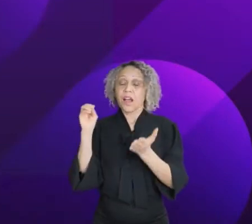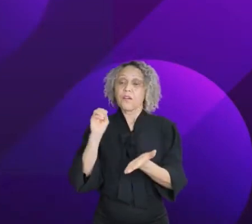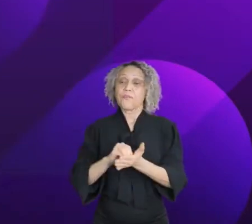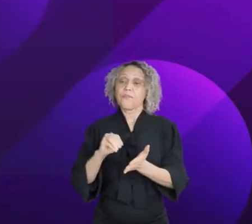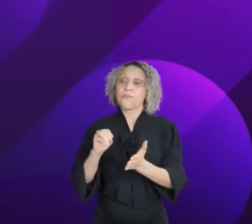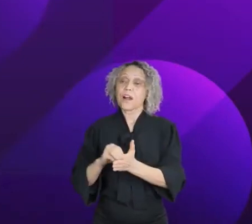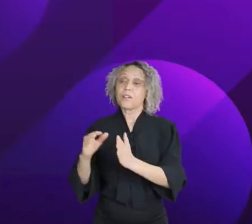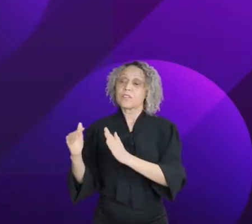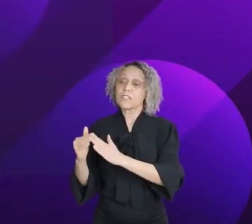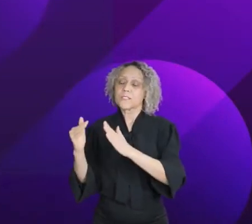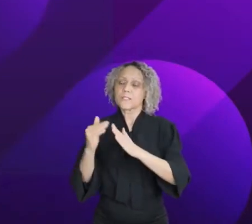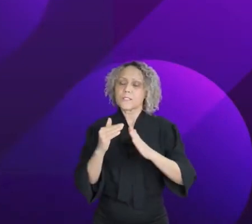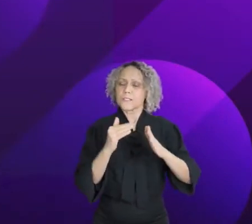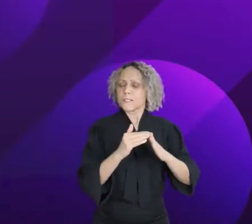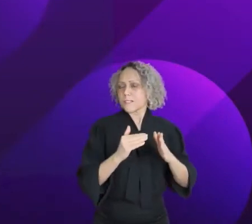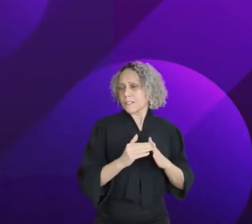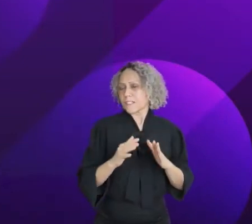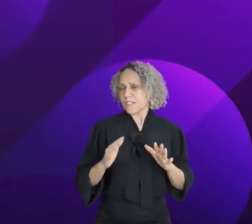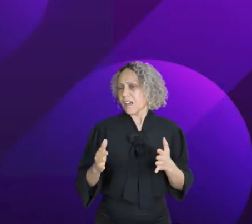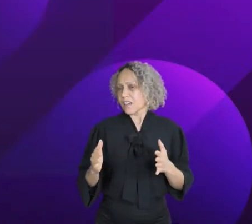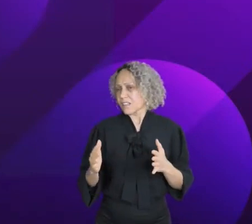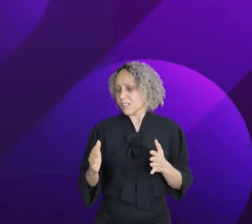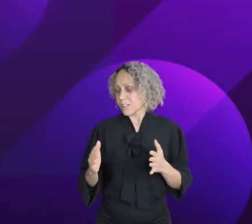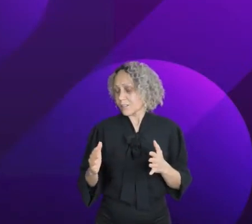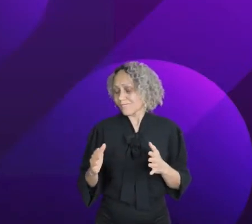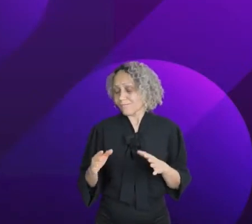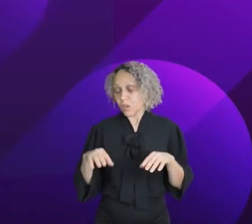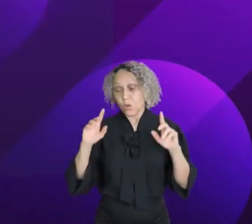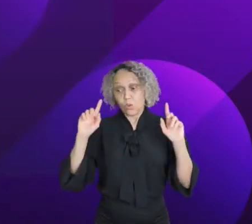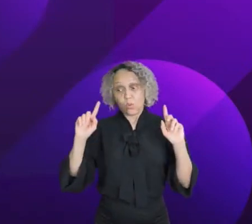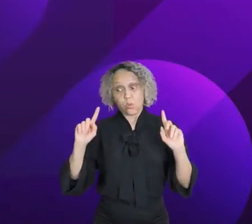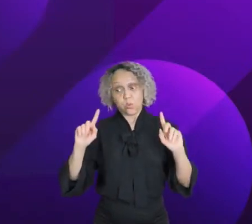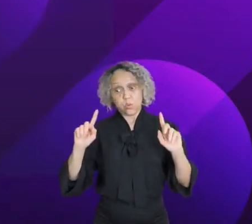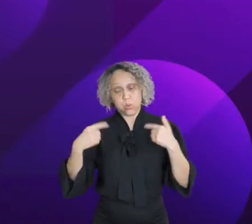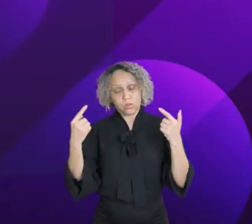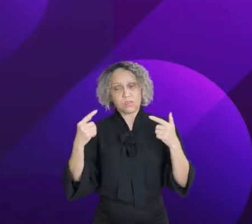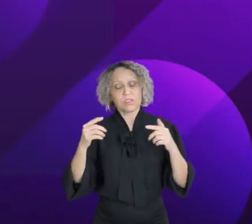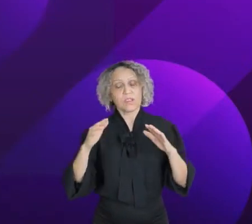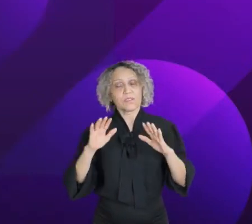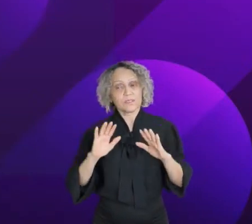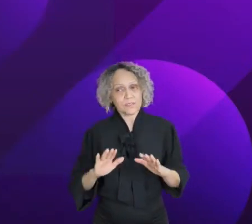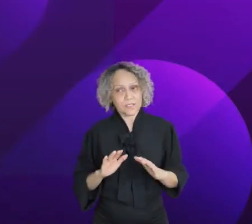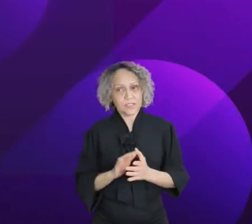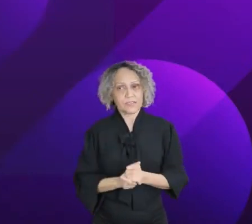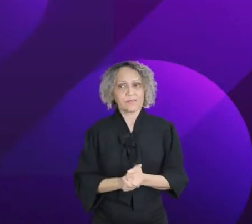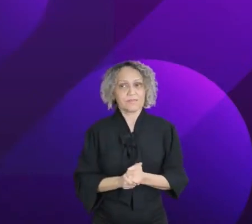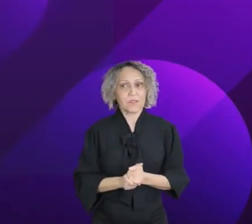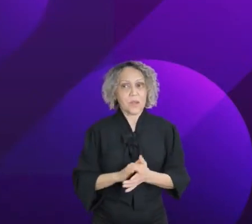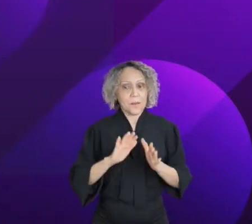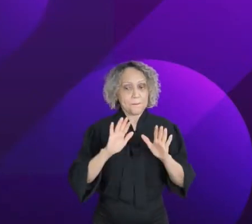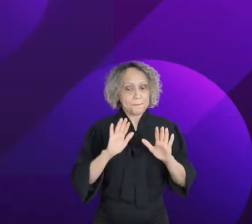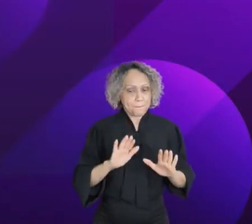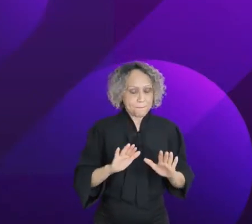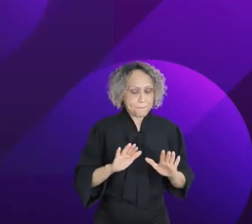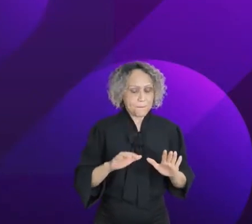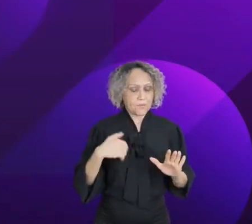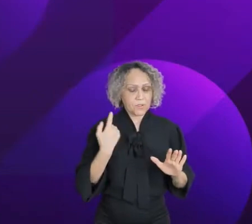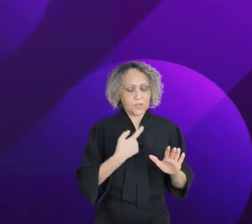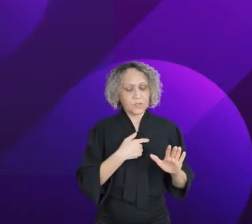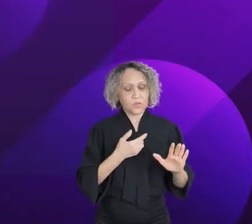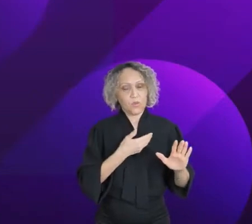nosso governo, mas a gente hoje também destaca uma relação de maior participação da sociedade